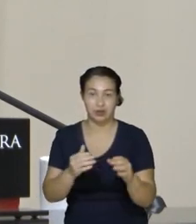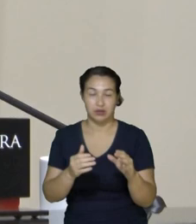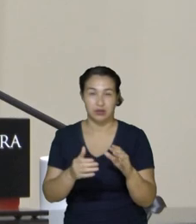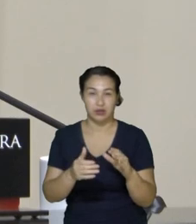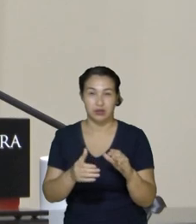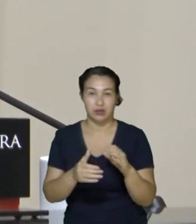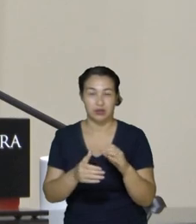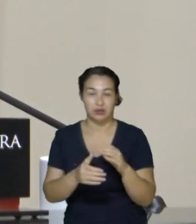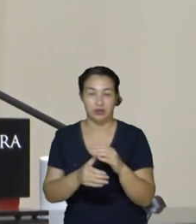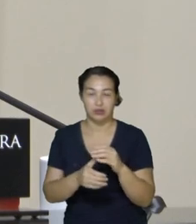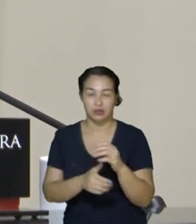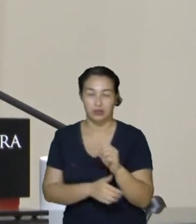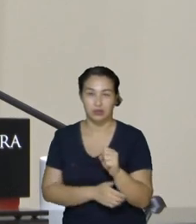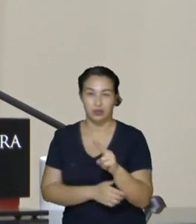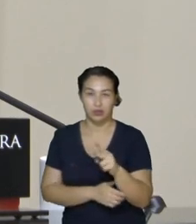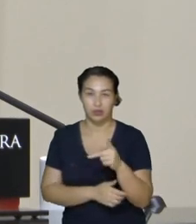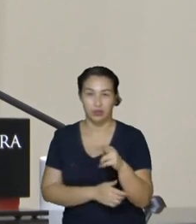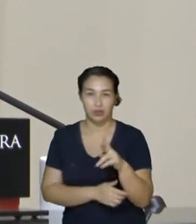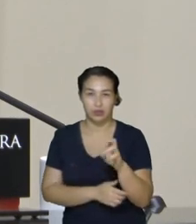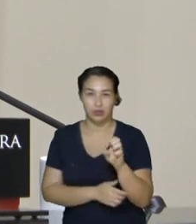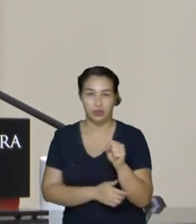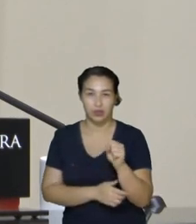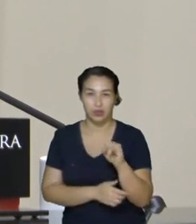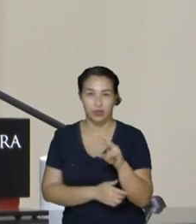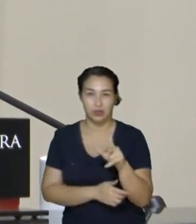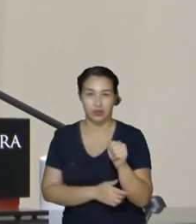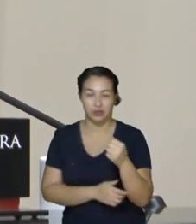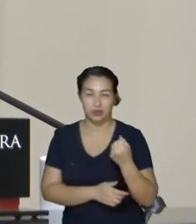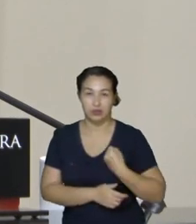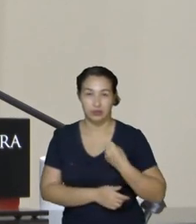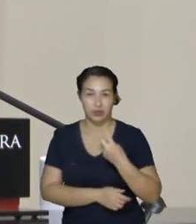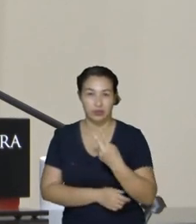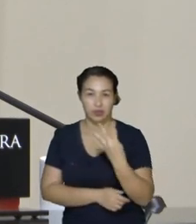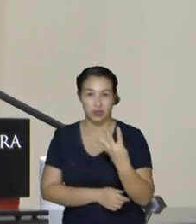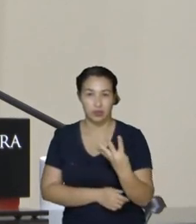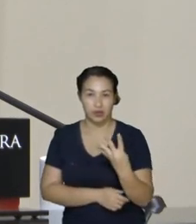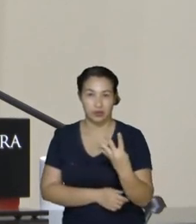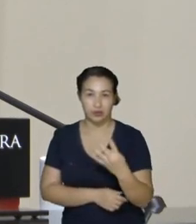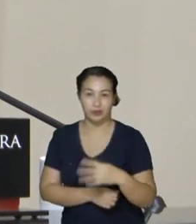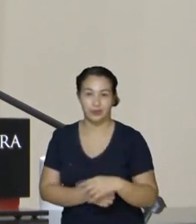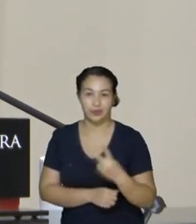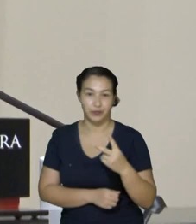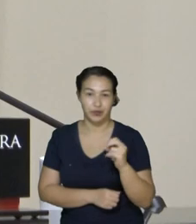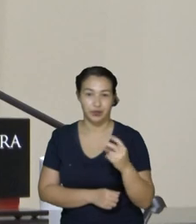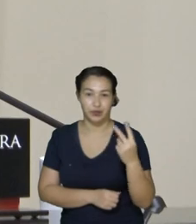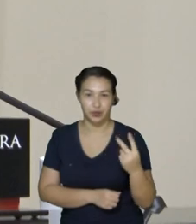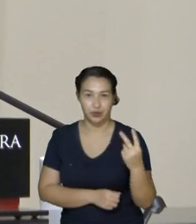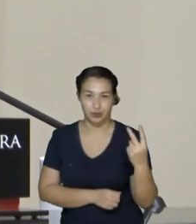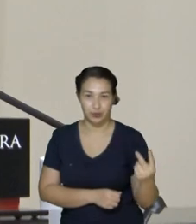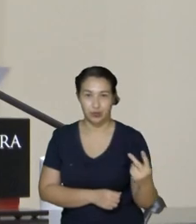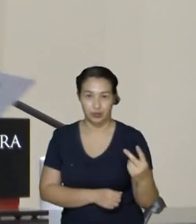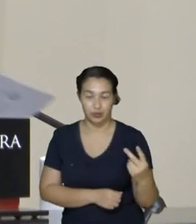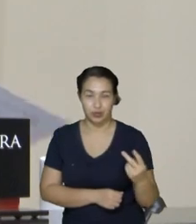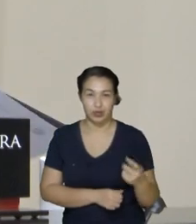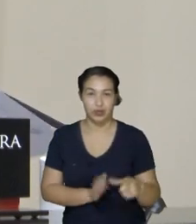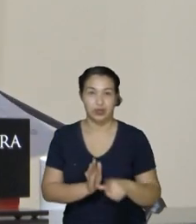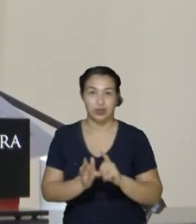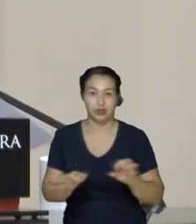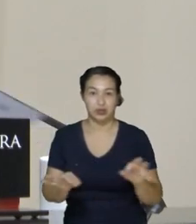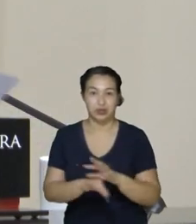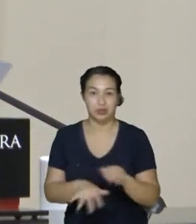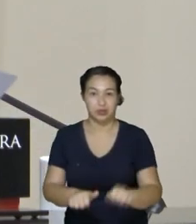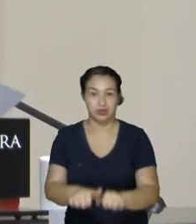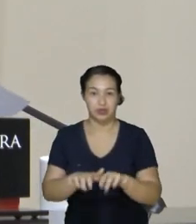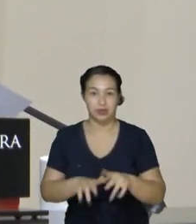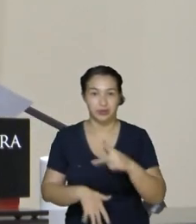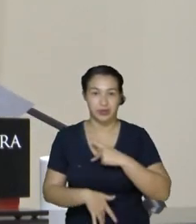supressiva número 24/22 e com emenda substitutiva global. Nada mais havendo a tratar, antes de encerrar a sessão, o